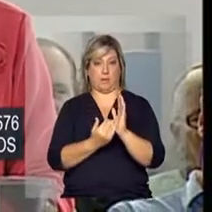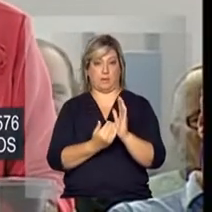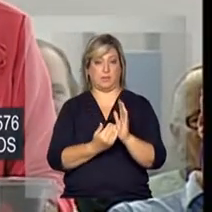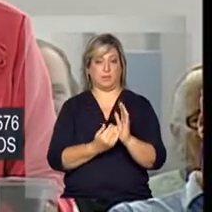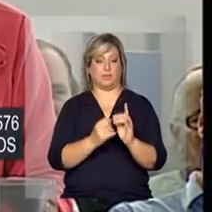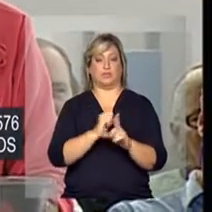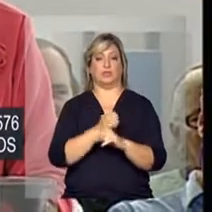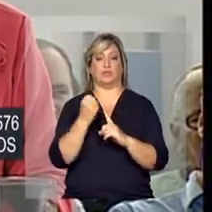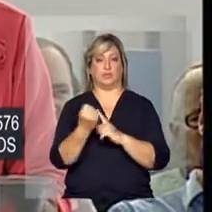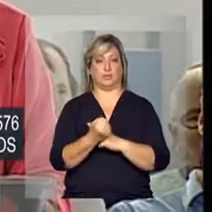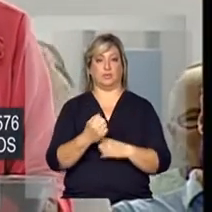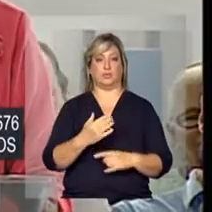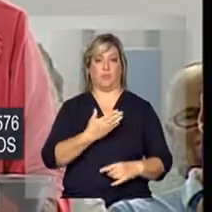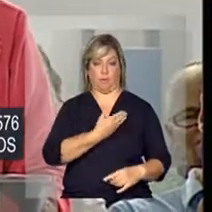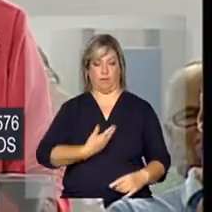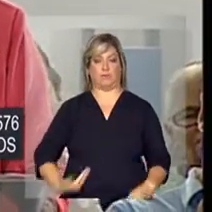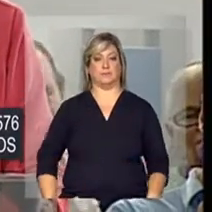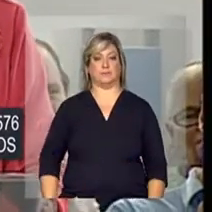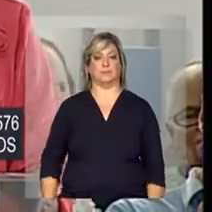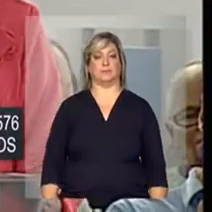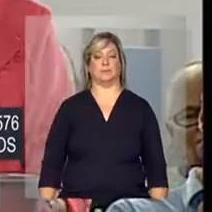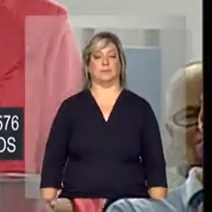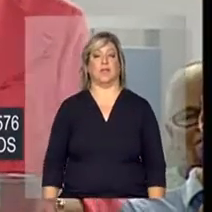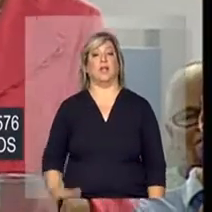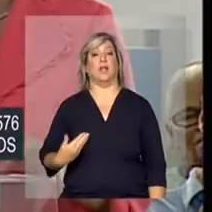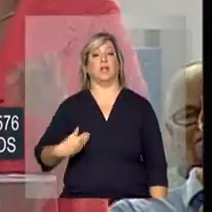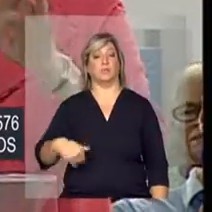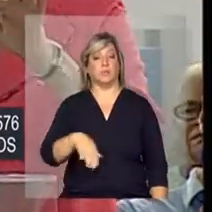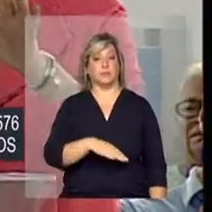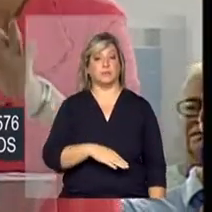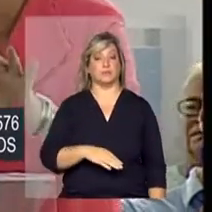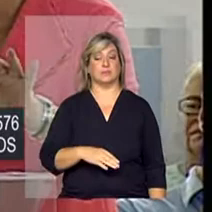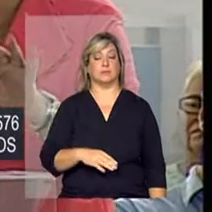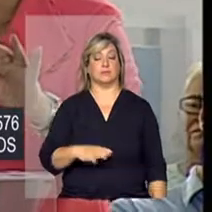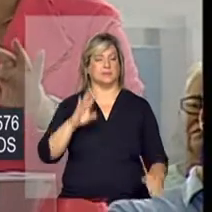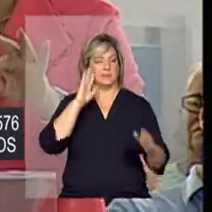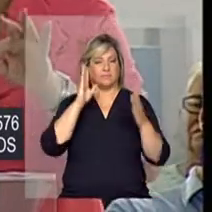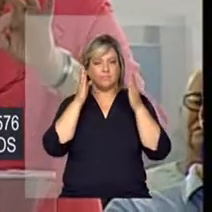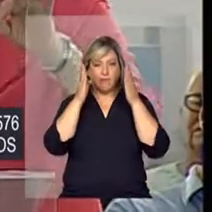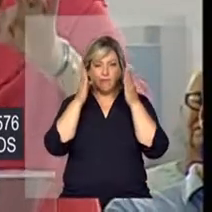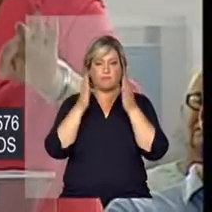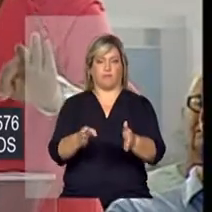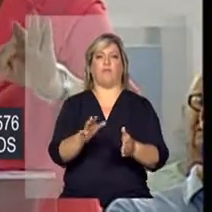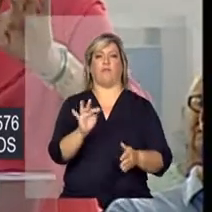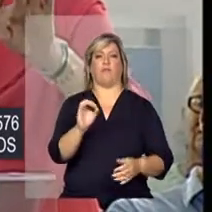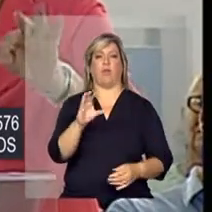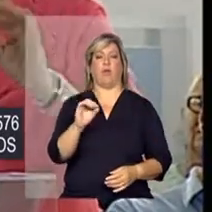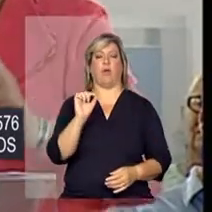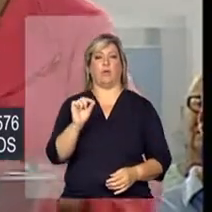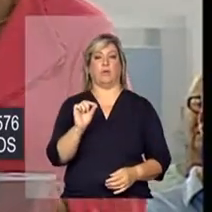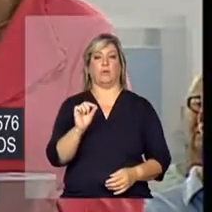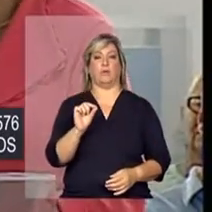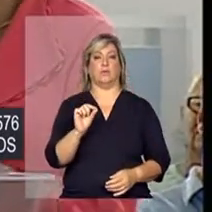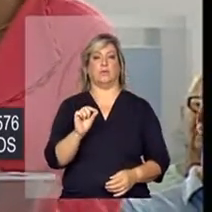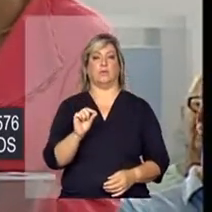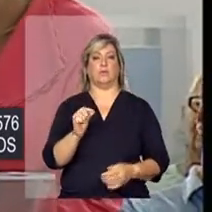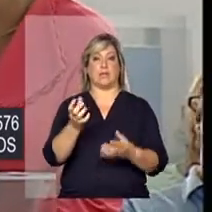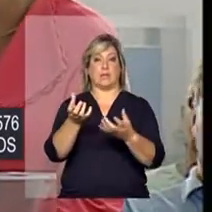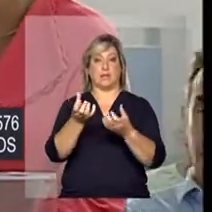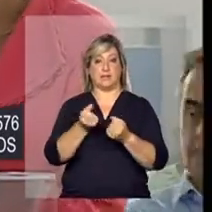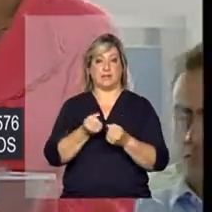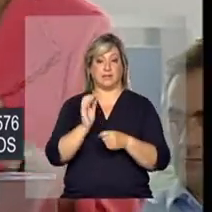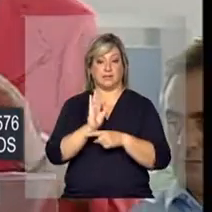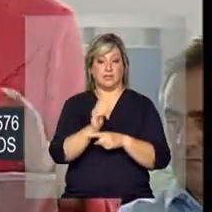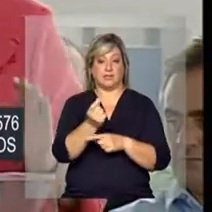sociais do governo, nós focamos o recebimento dos recursos na